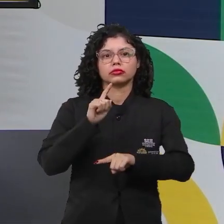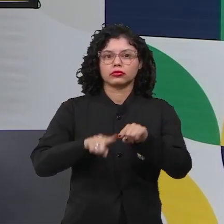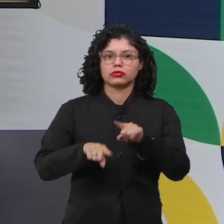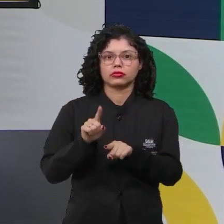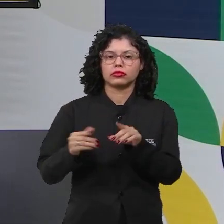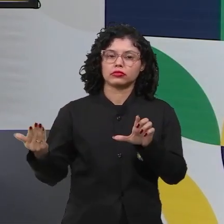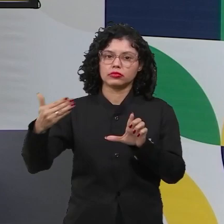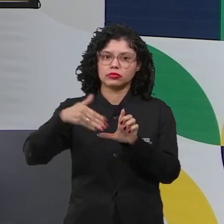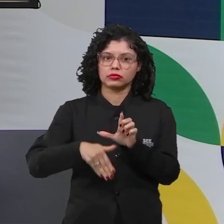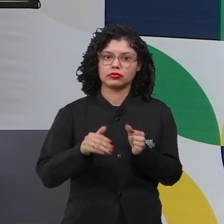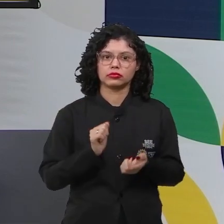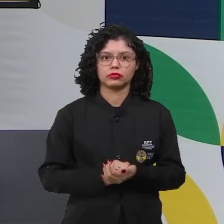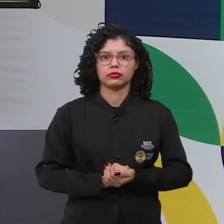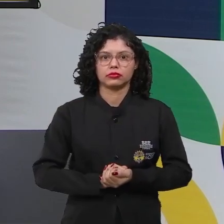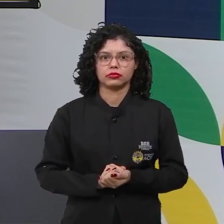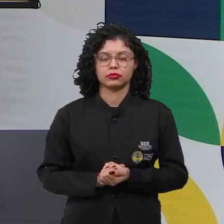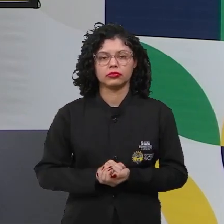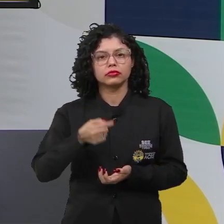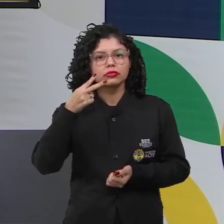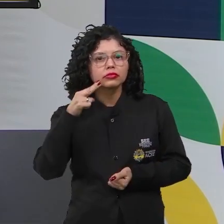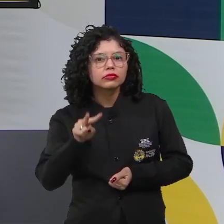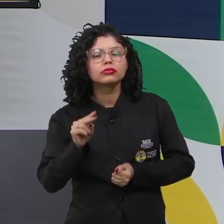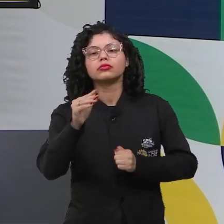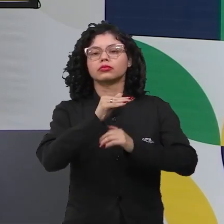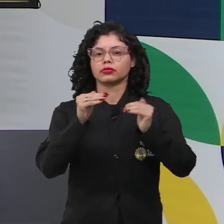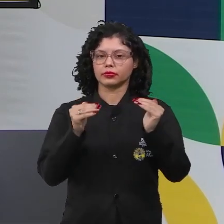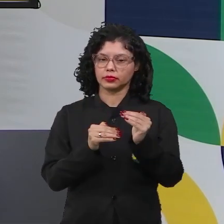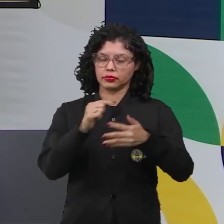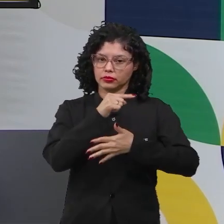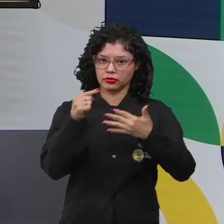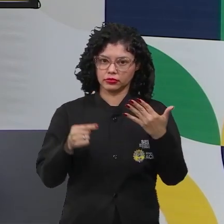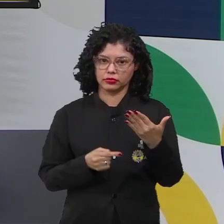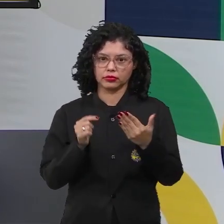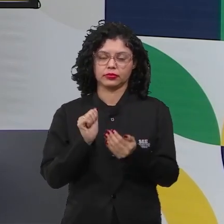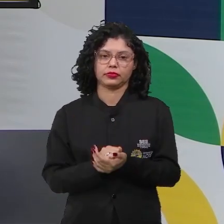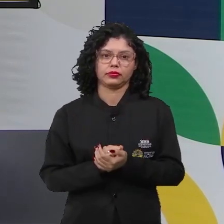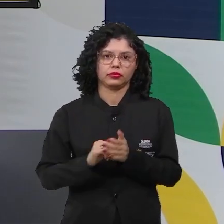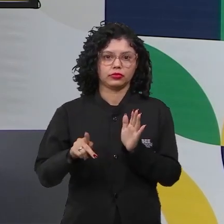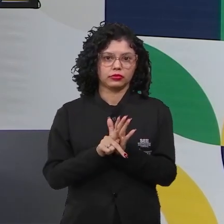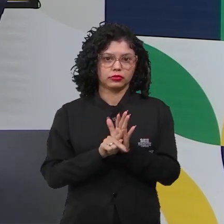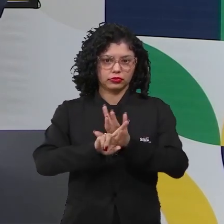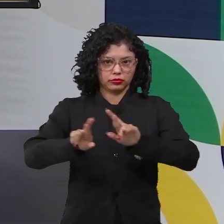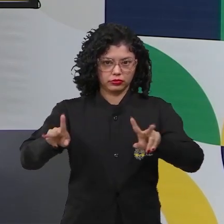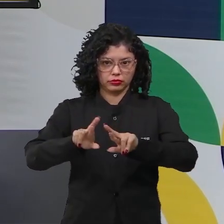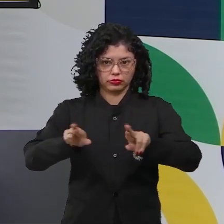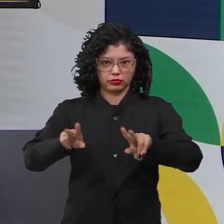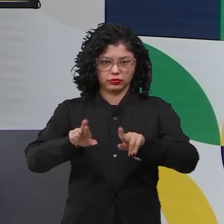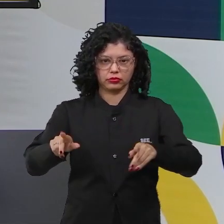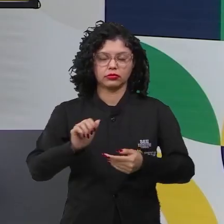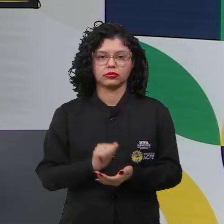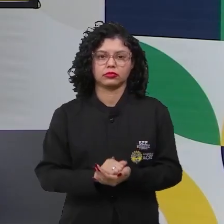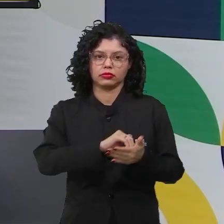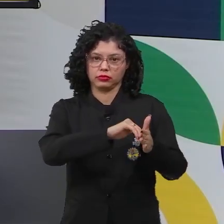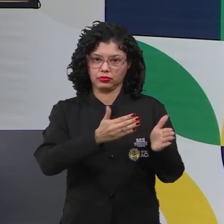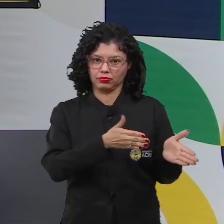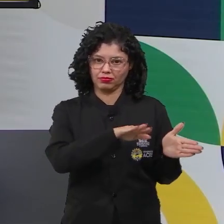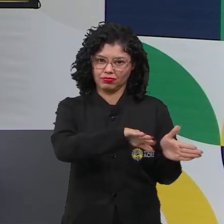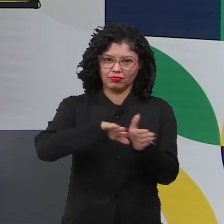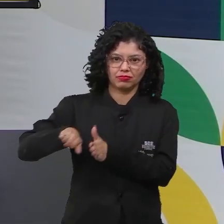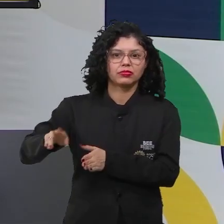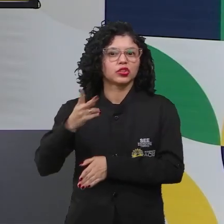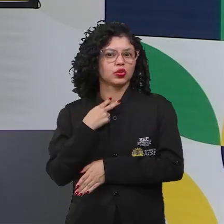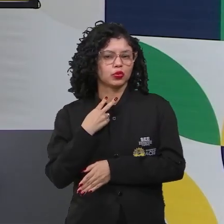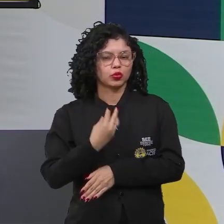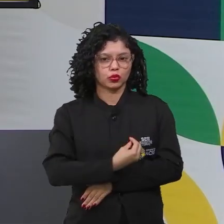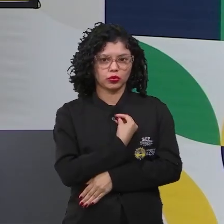materiais de acesso difícil. Vejam que tudo isso vai elencando e diferenciando e excluindo pessoas que não